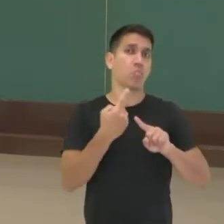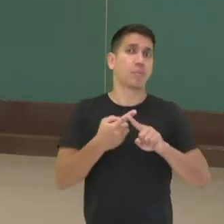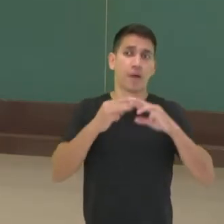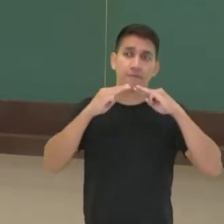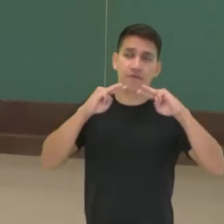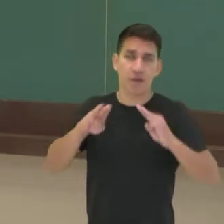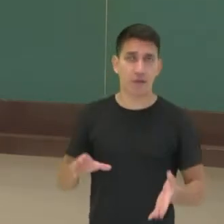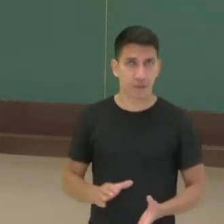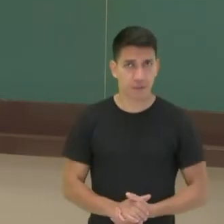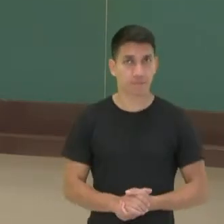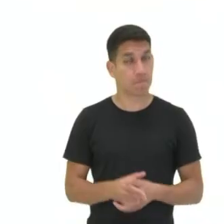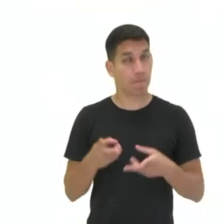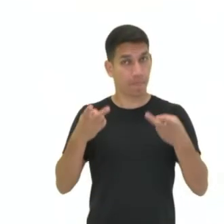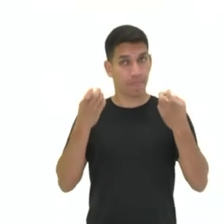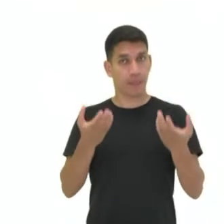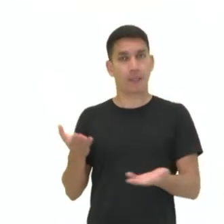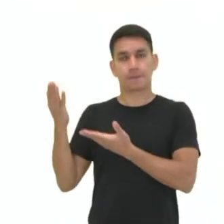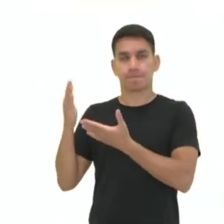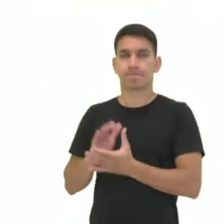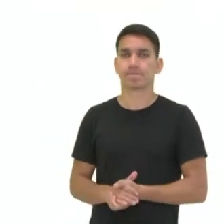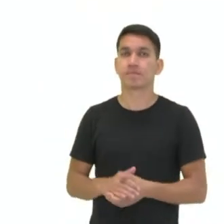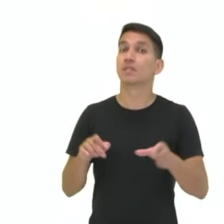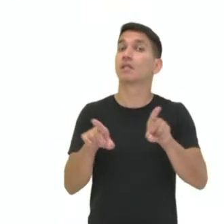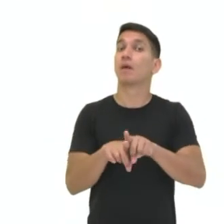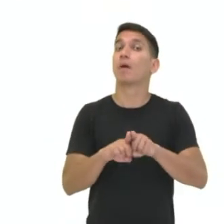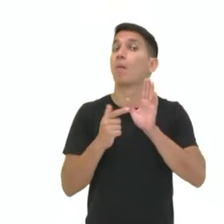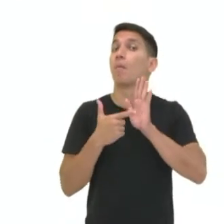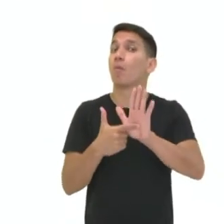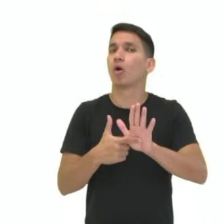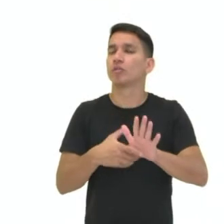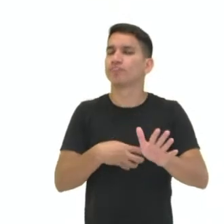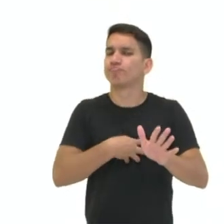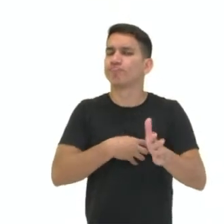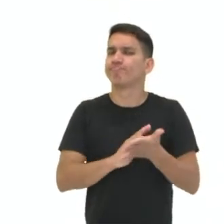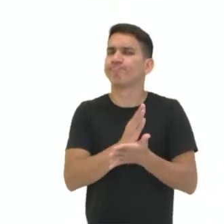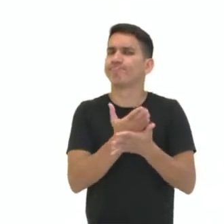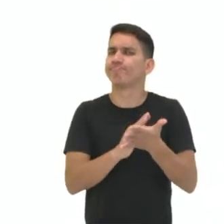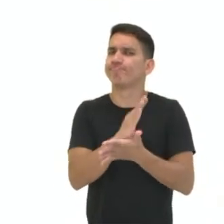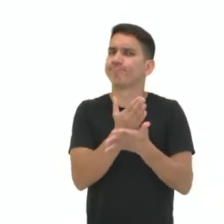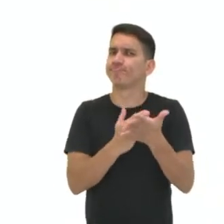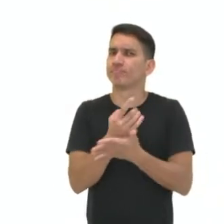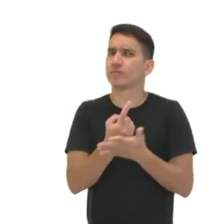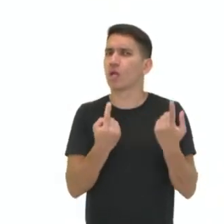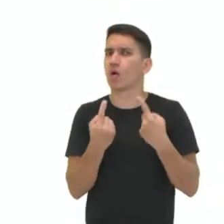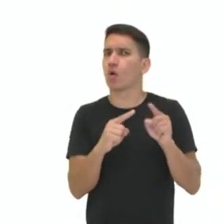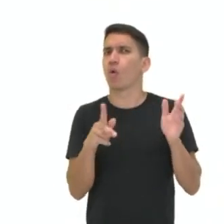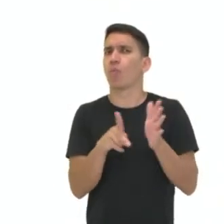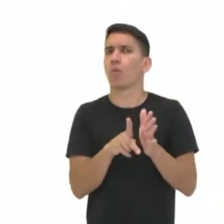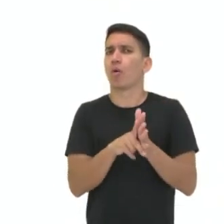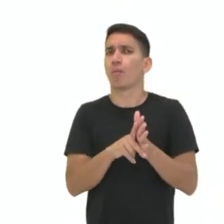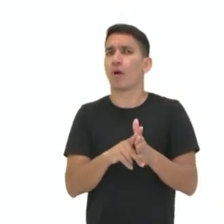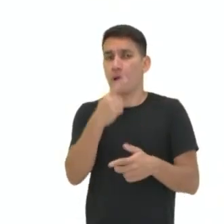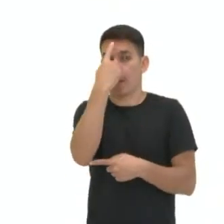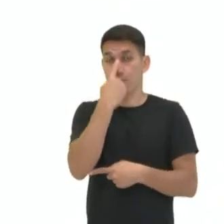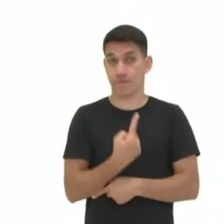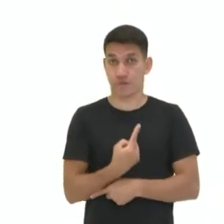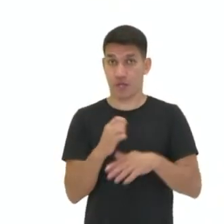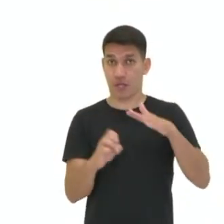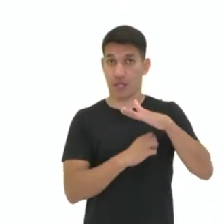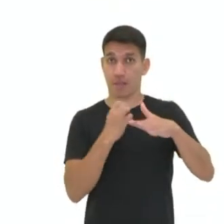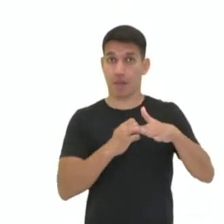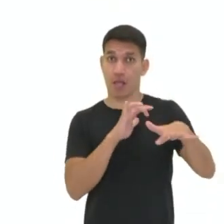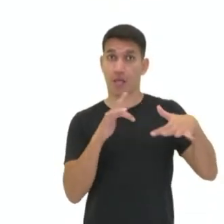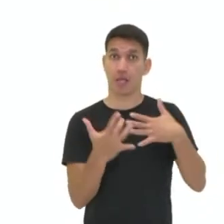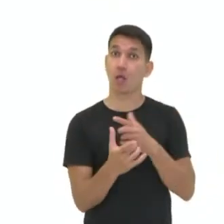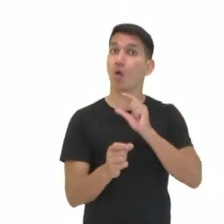publicidade. Veja lá então, além de demonstrar a sua indignação diretamente aos perfis das empresas em redes sociais,